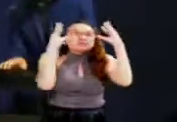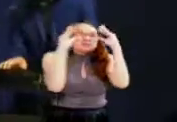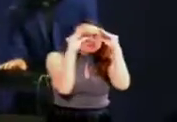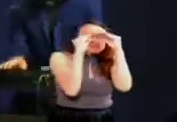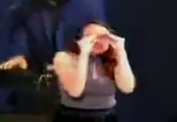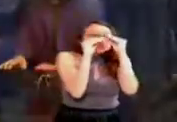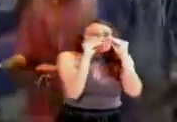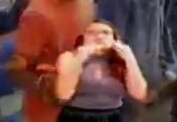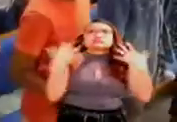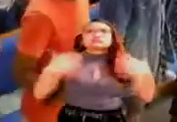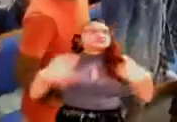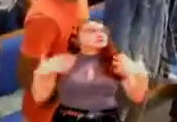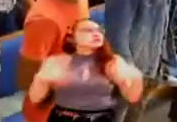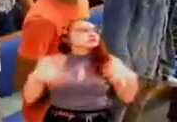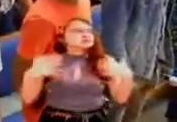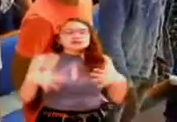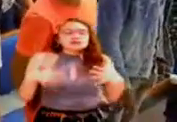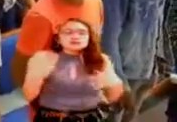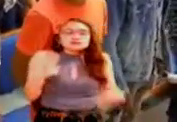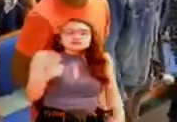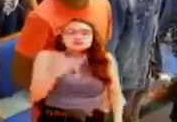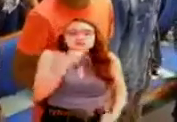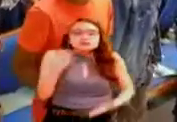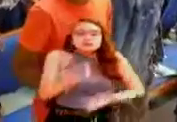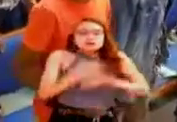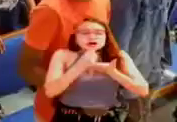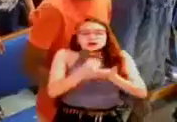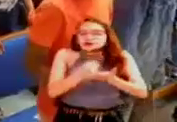trevas, não temos um